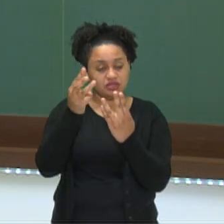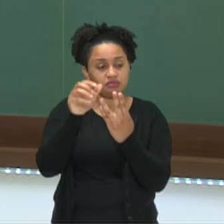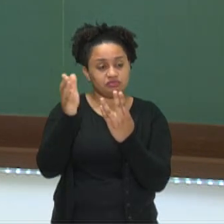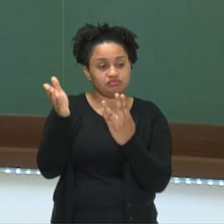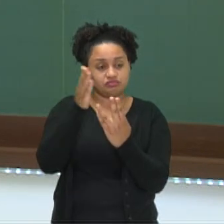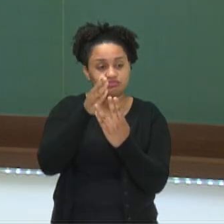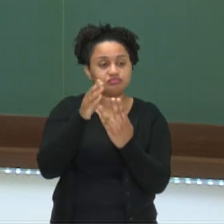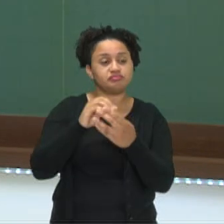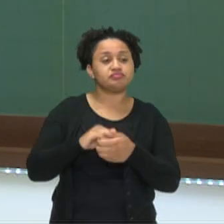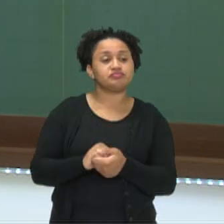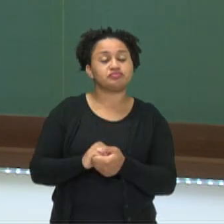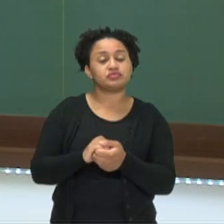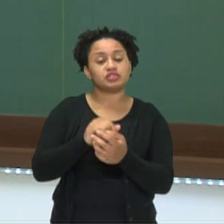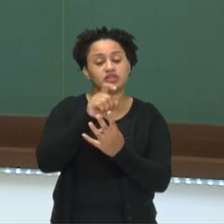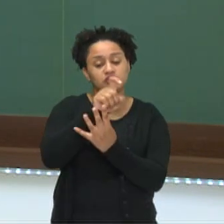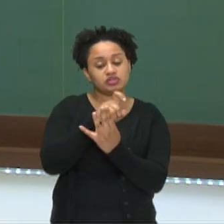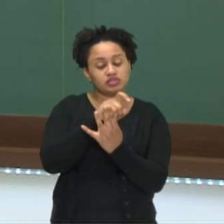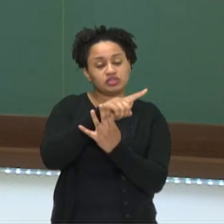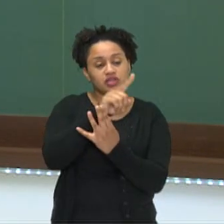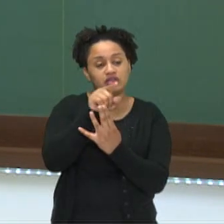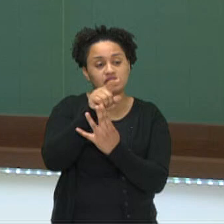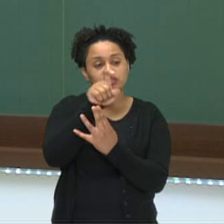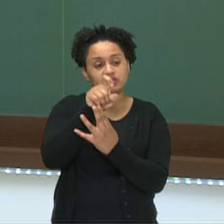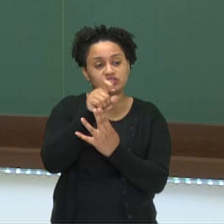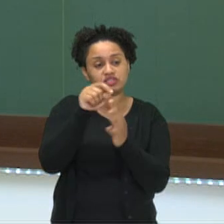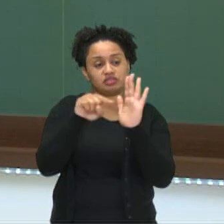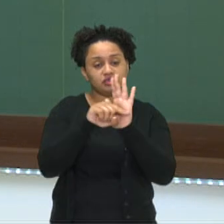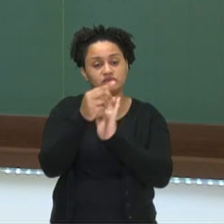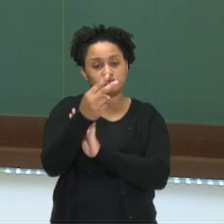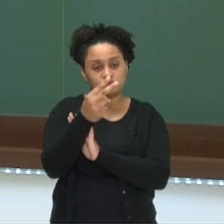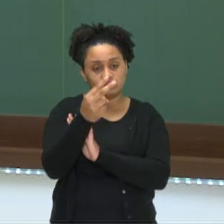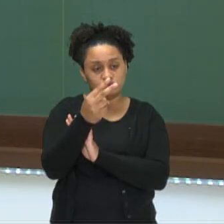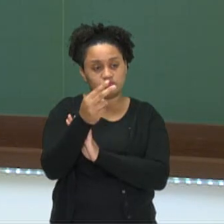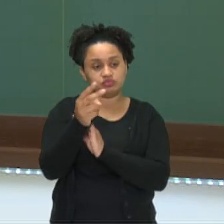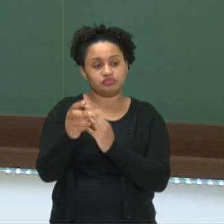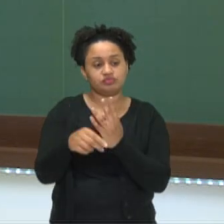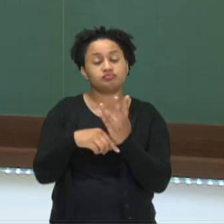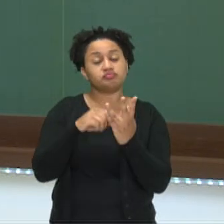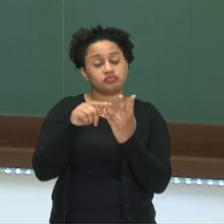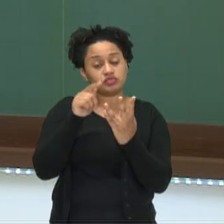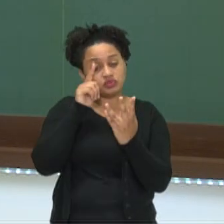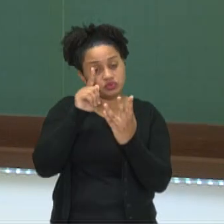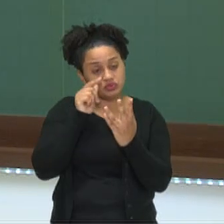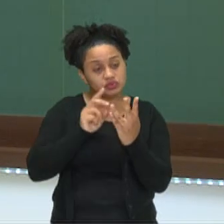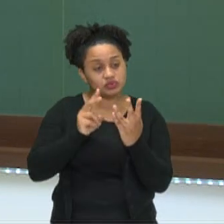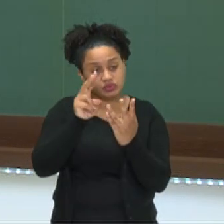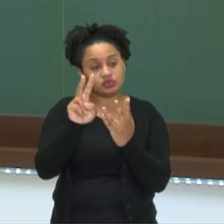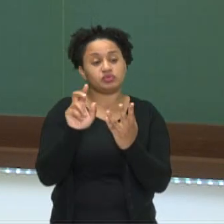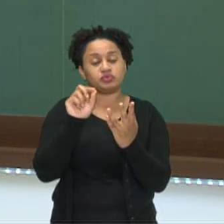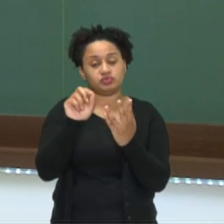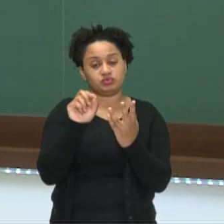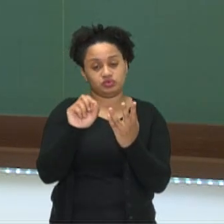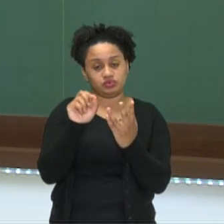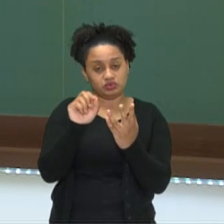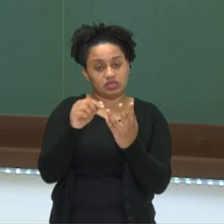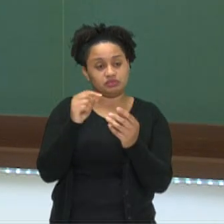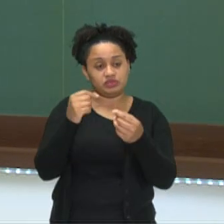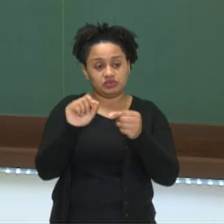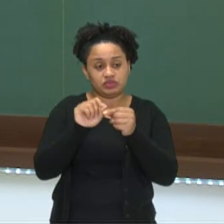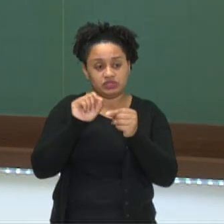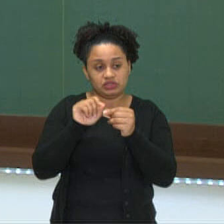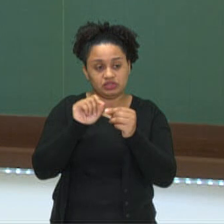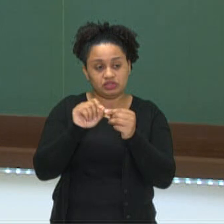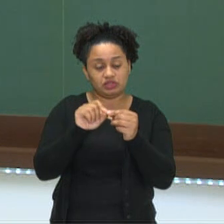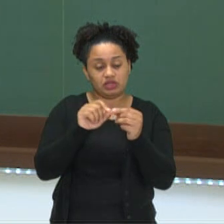gente vai fazer, ó. Colocando x em evidência, sobra x menos 2. Para que eu possa dar continuidade nessa fatoração,